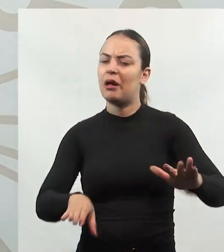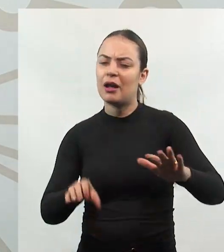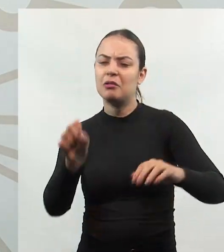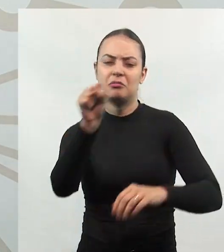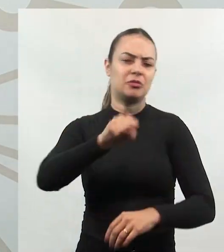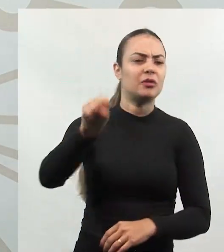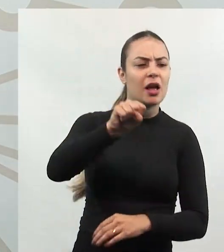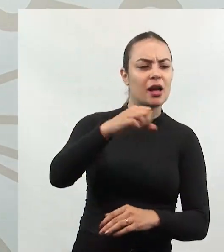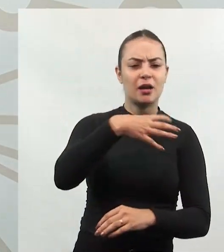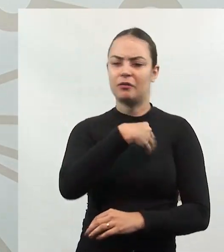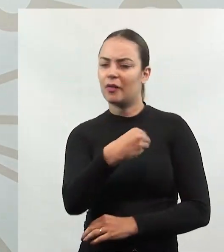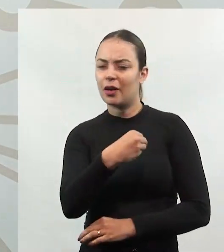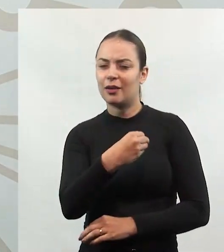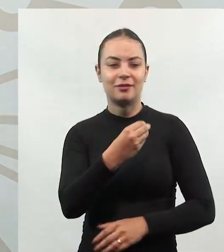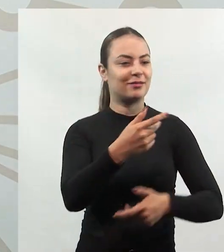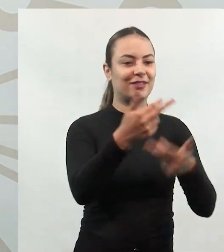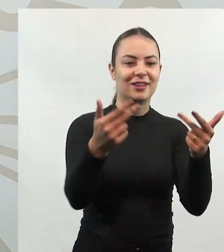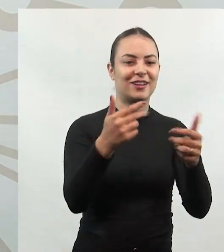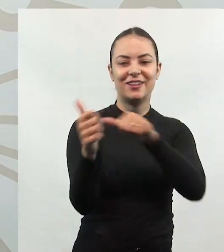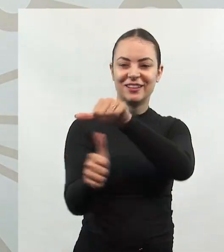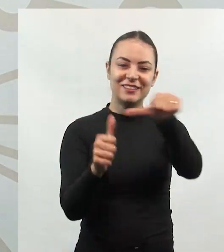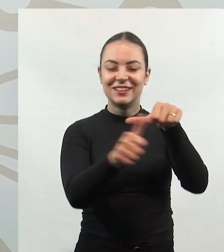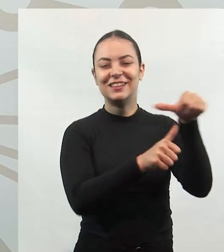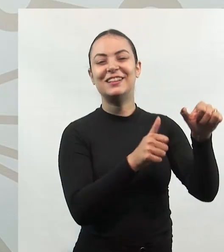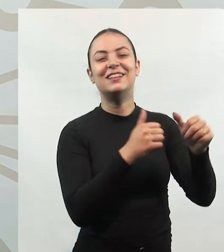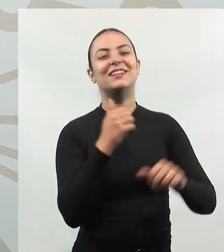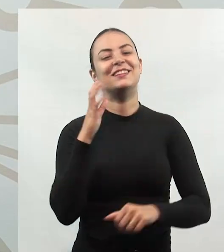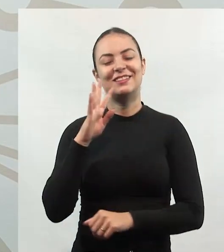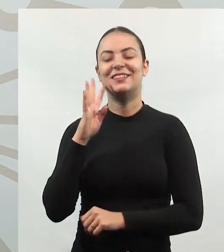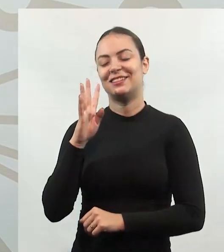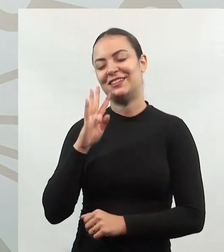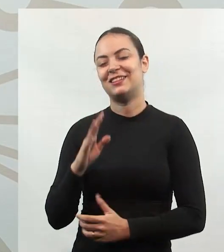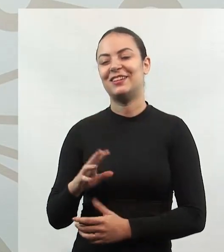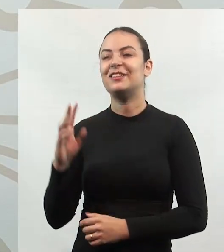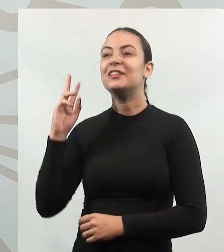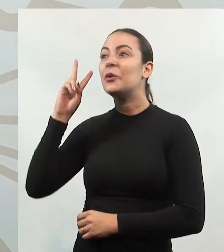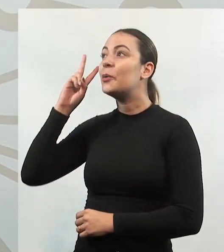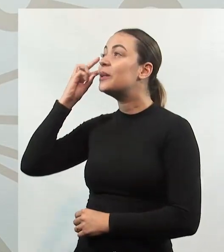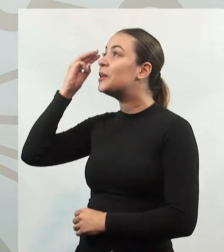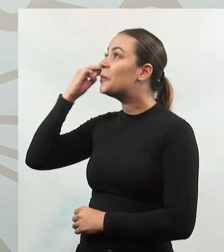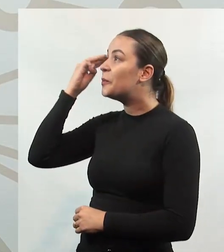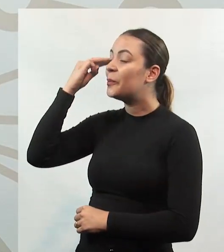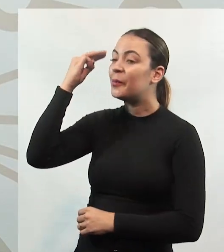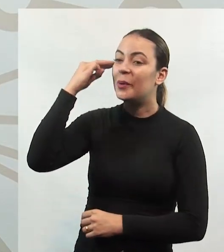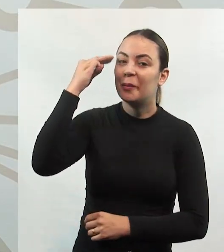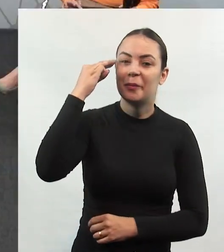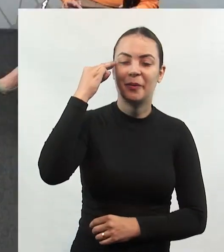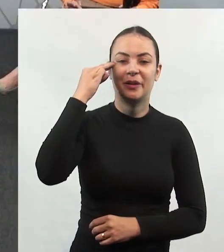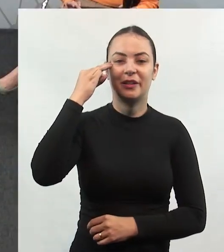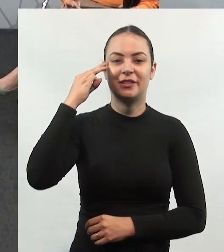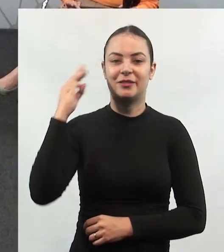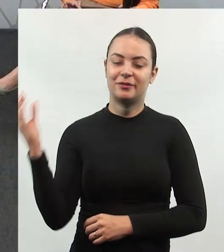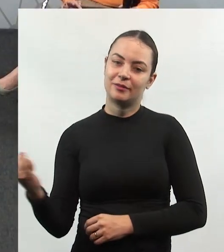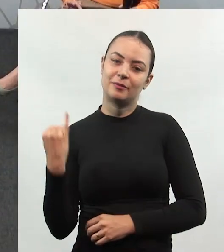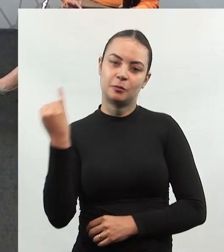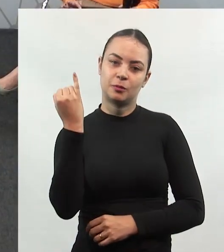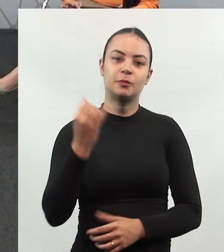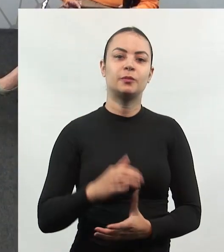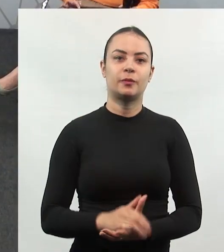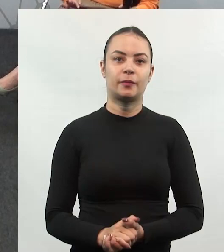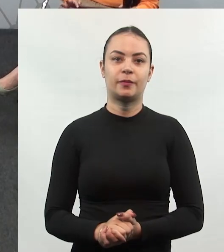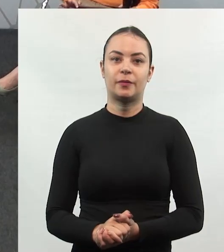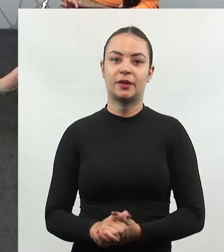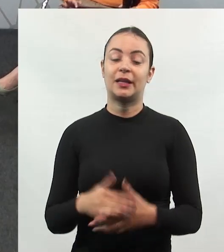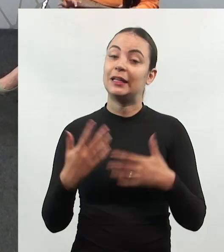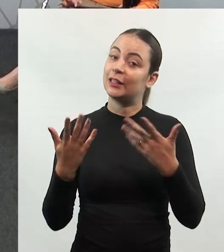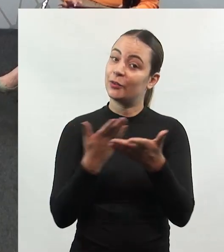tem filhas, estão solteiras, enfim. E é muito importante isso, essas memórias, que